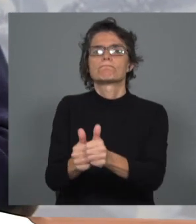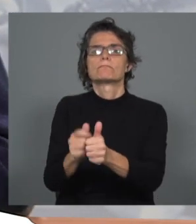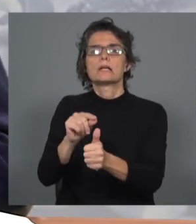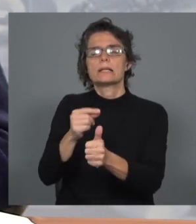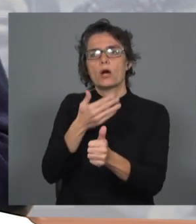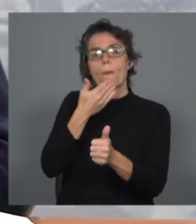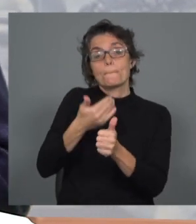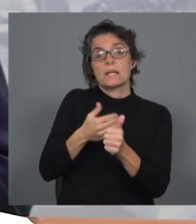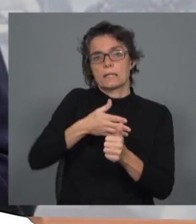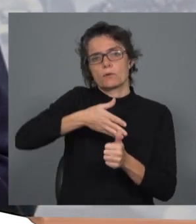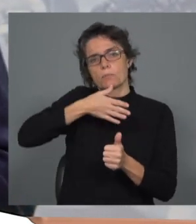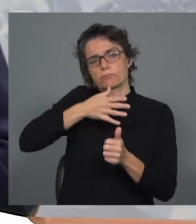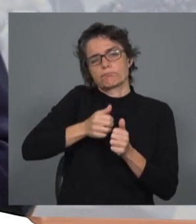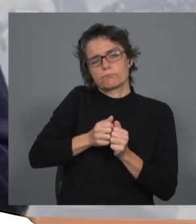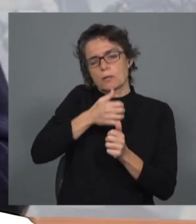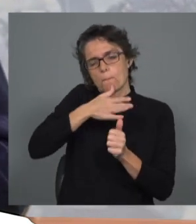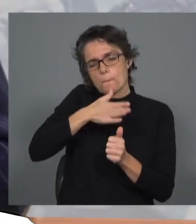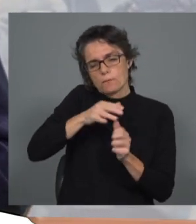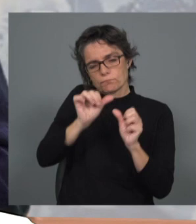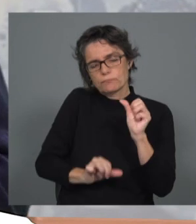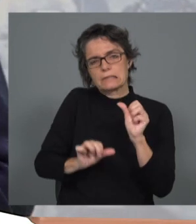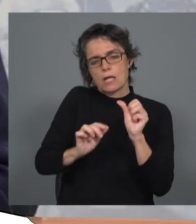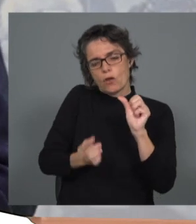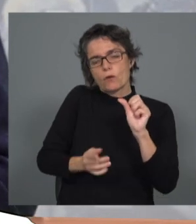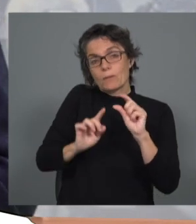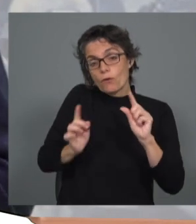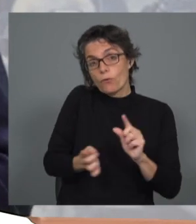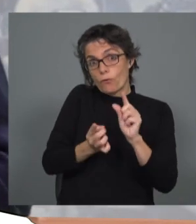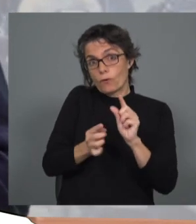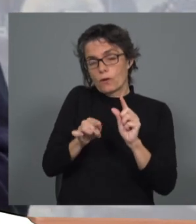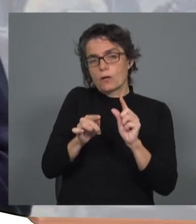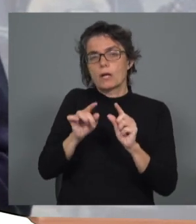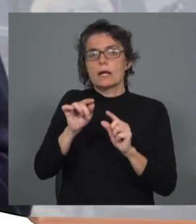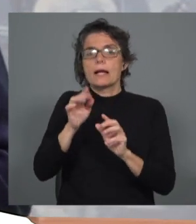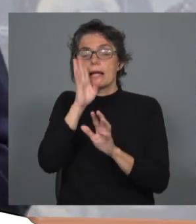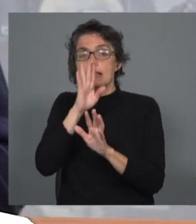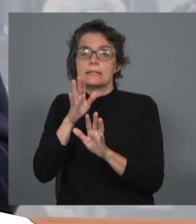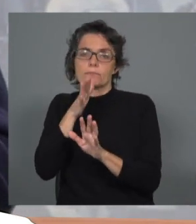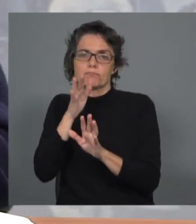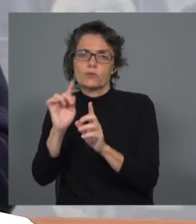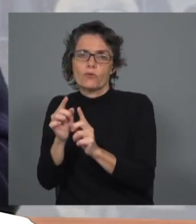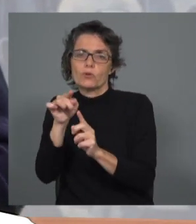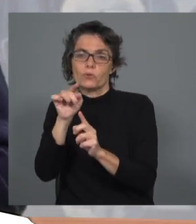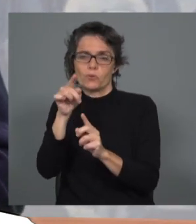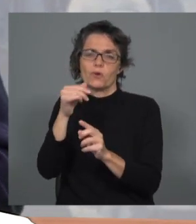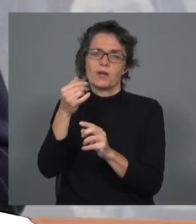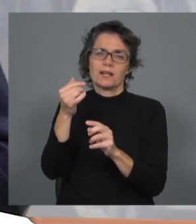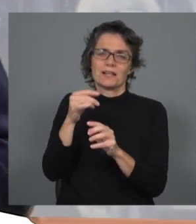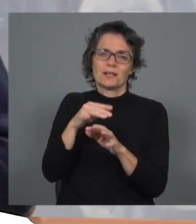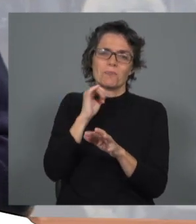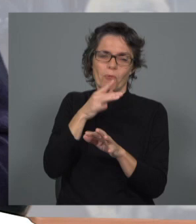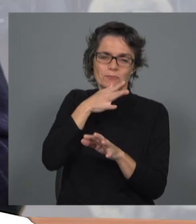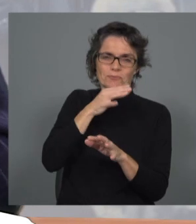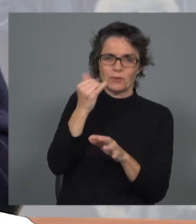abreviarmos a homilia. Então ele disse, se a homilia for curta, depois tu fazes a segunda homilia. Então nesse caso eu disse, não há problema,